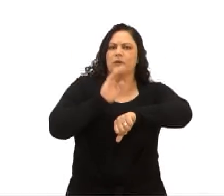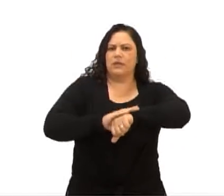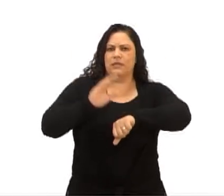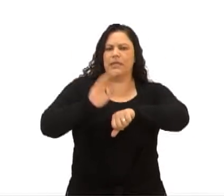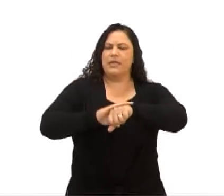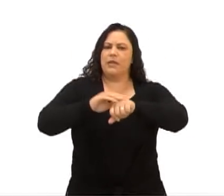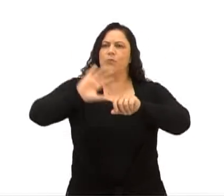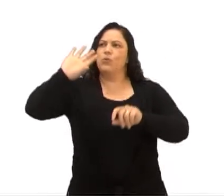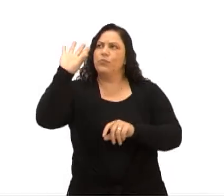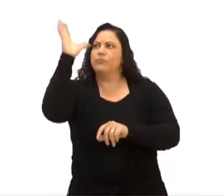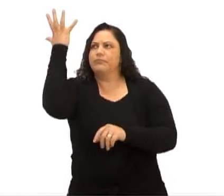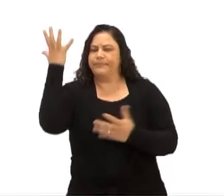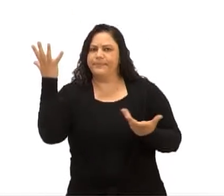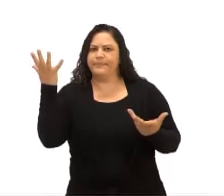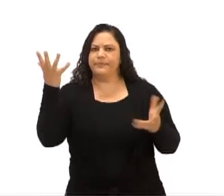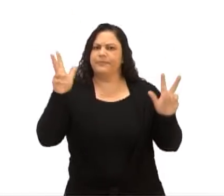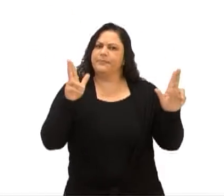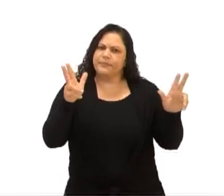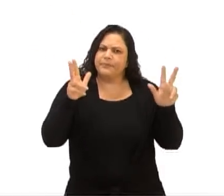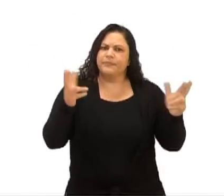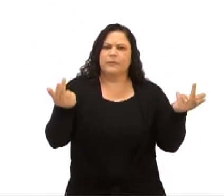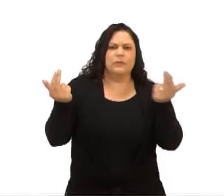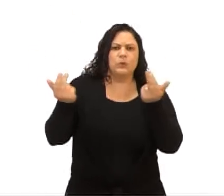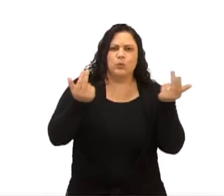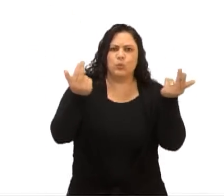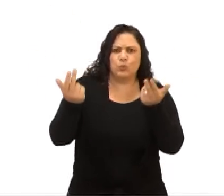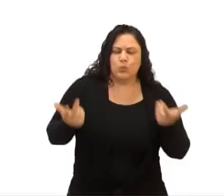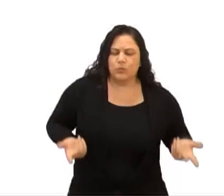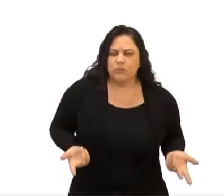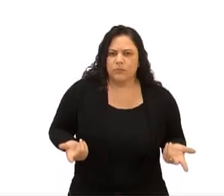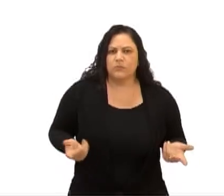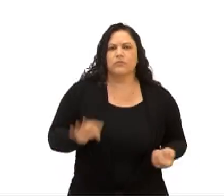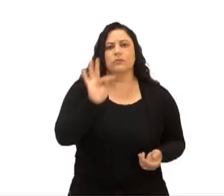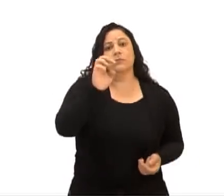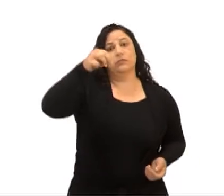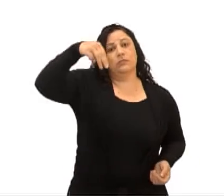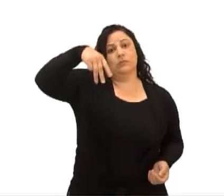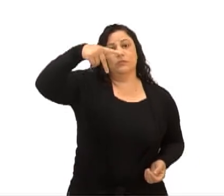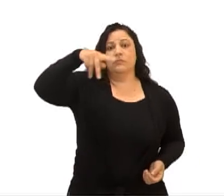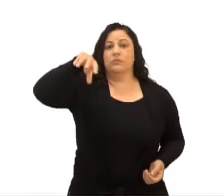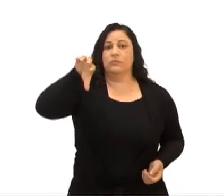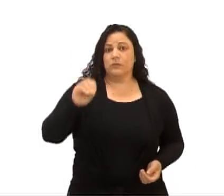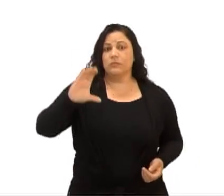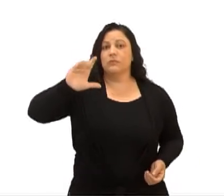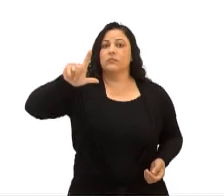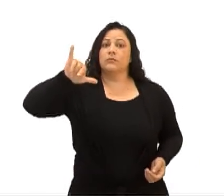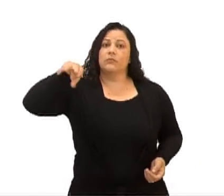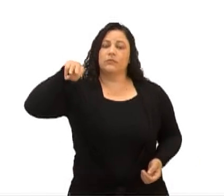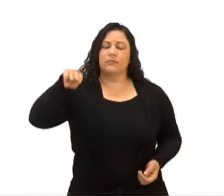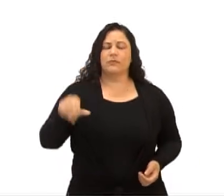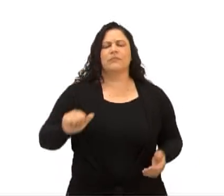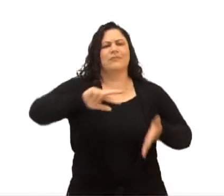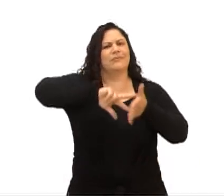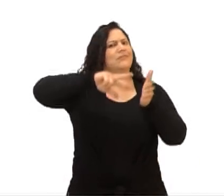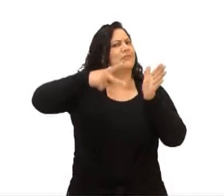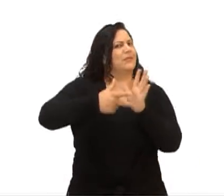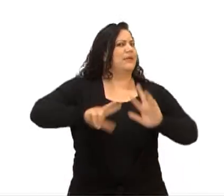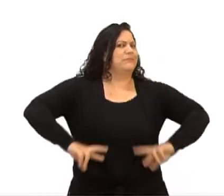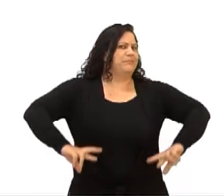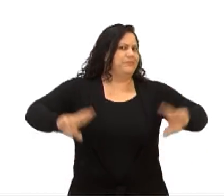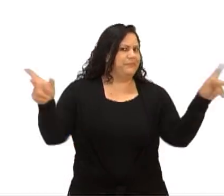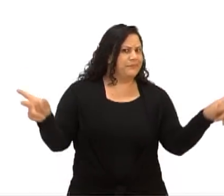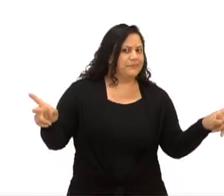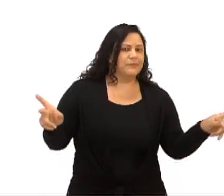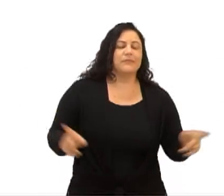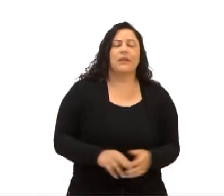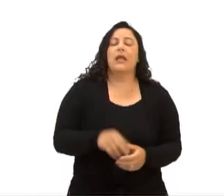como sinônimos, como eu disse agora, mas essas duas palavras têm significados bem diferentes. Quando falamos que o